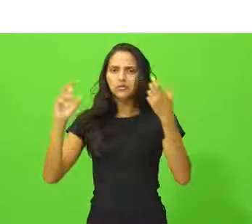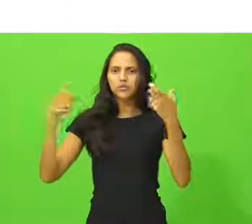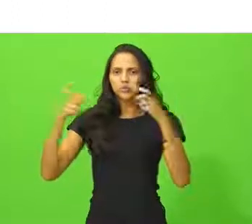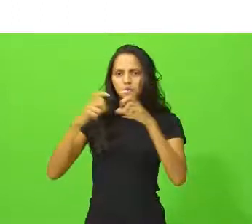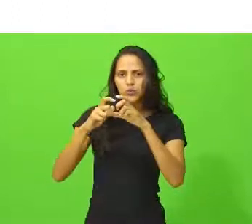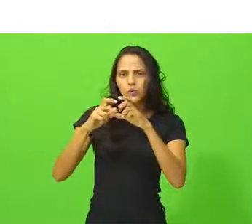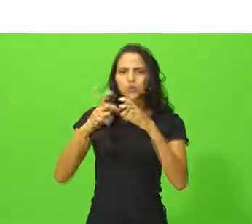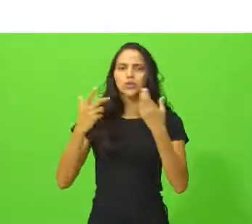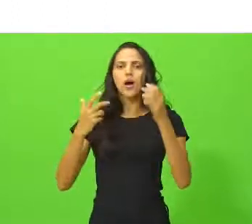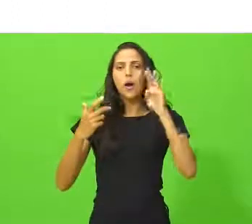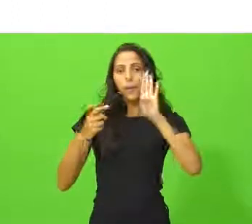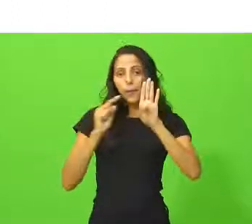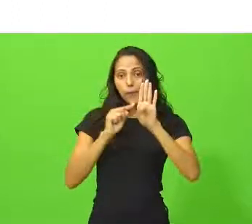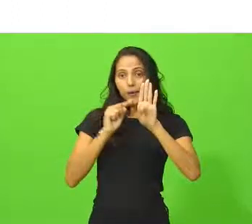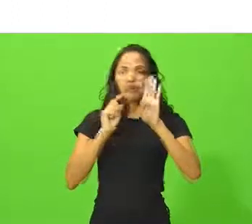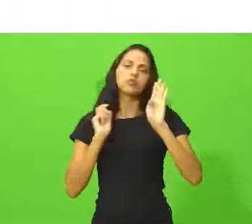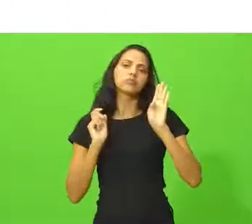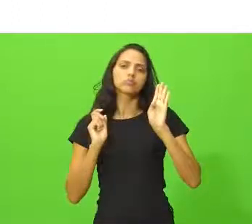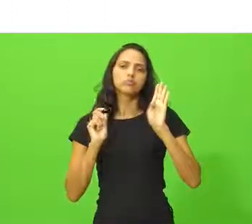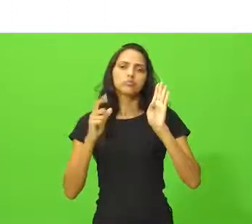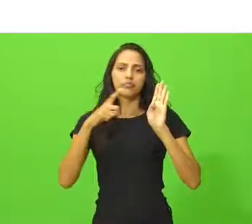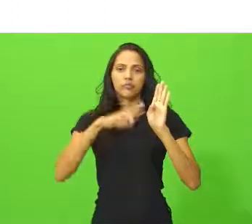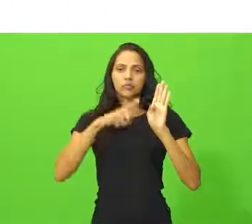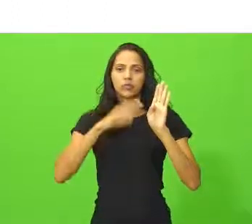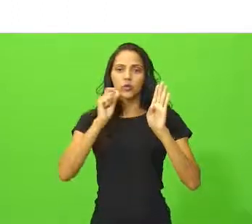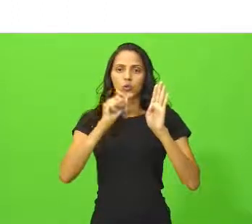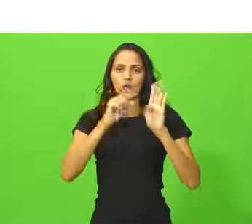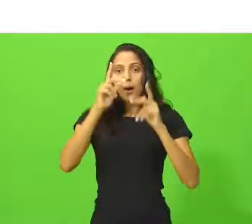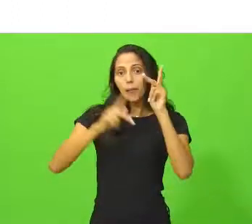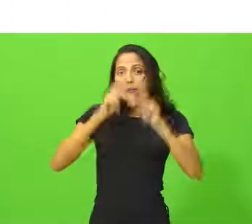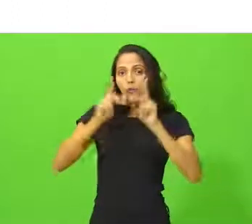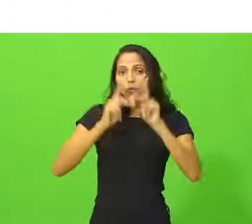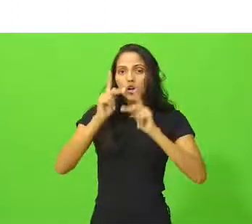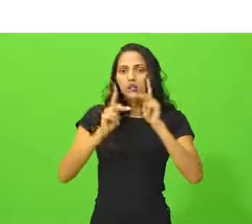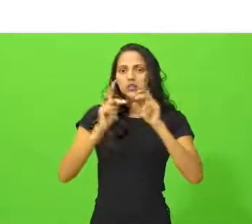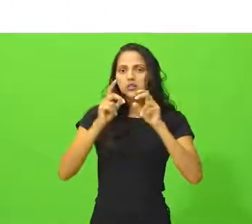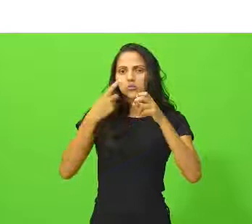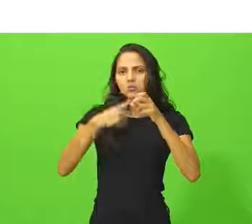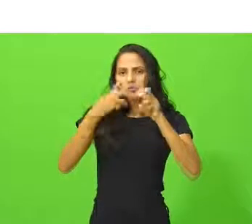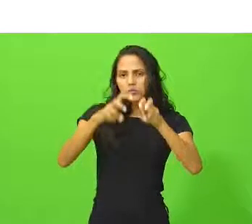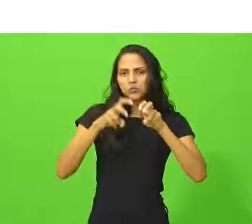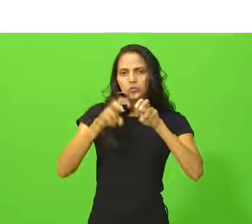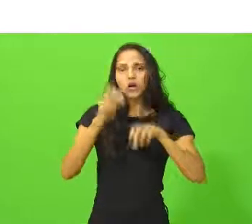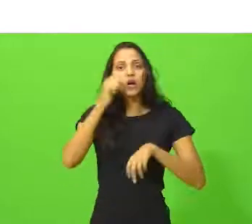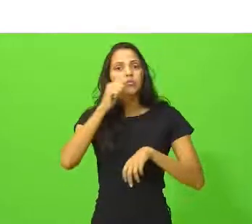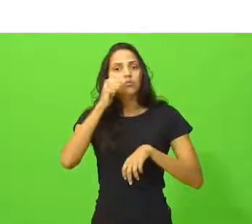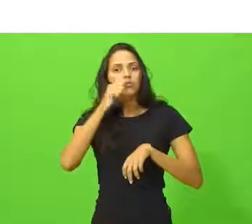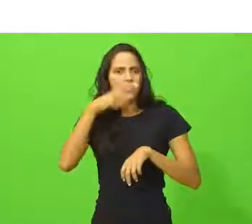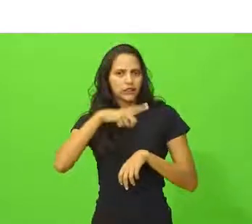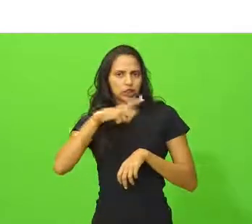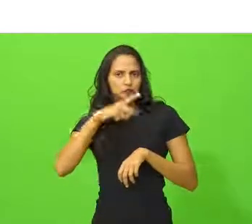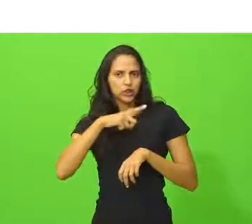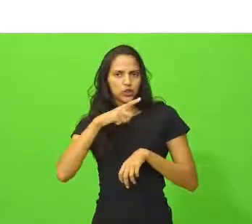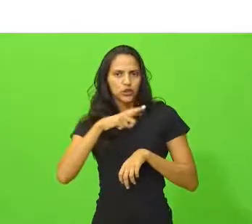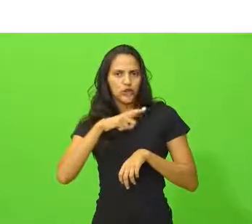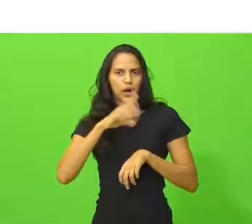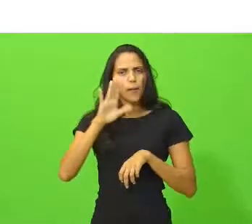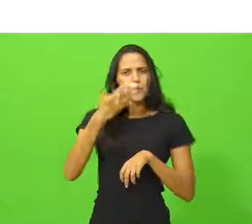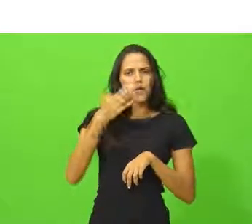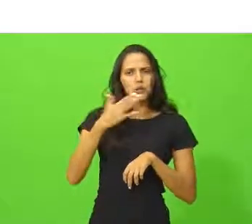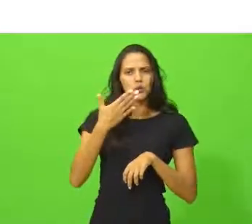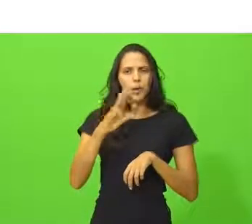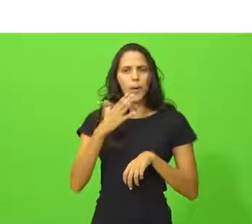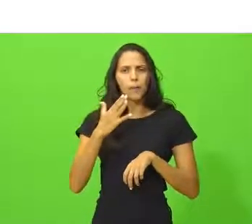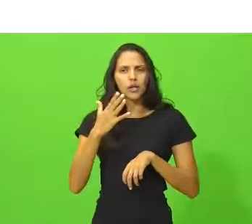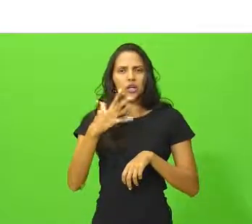fecundidade. Letra B, quando predominava a população rural, as mulheres tinham, em média,